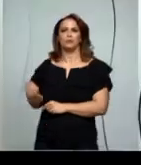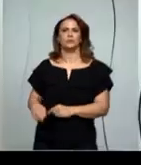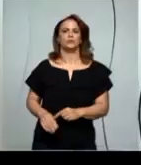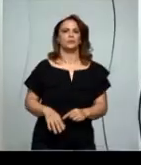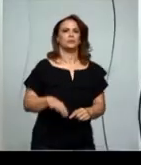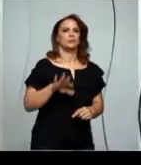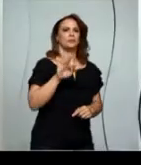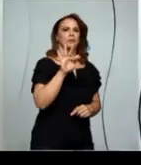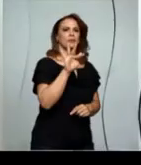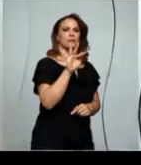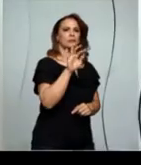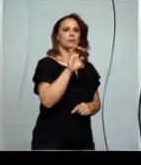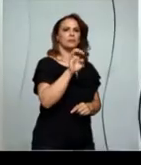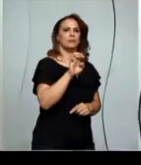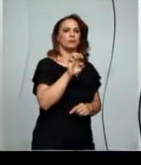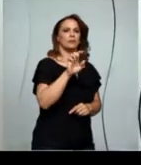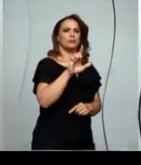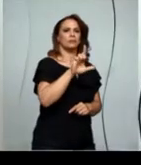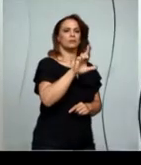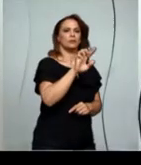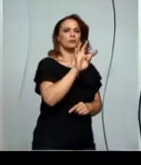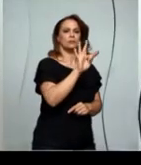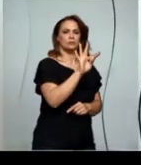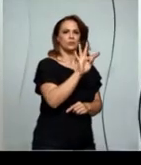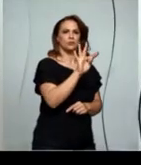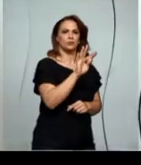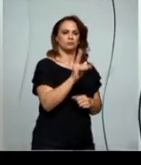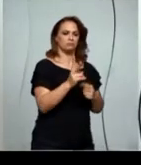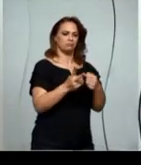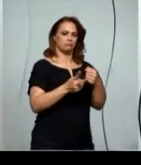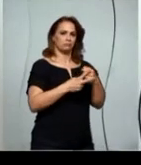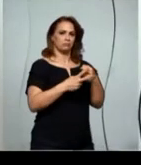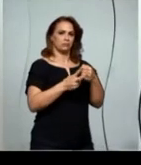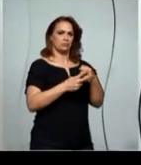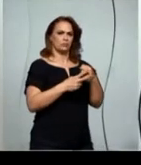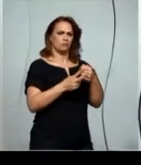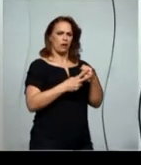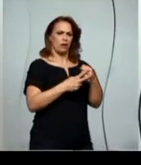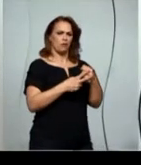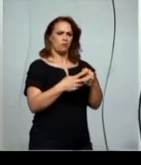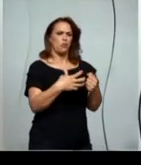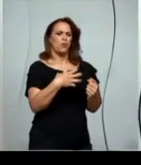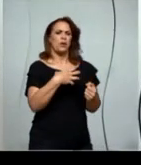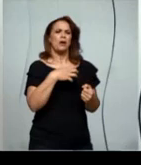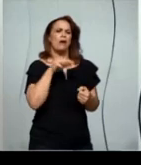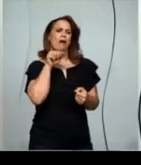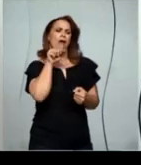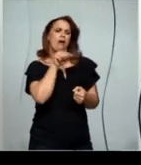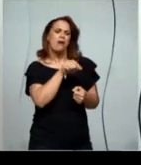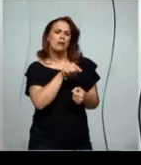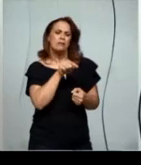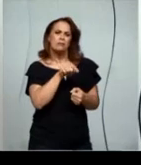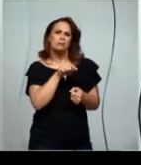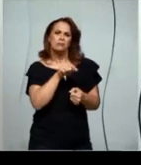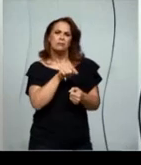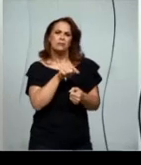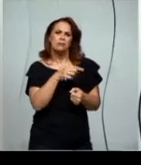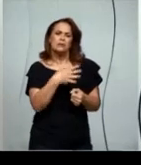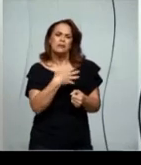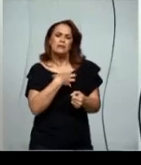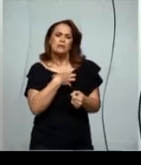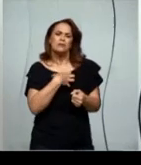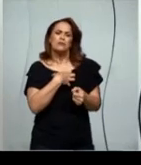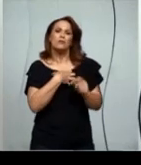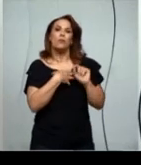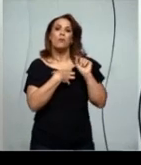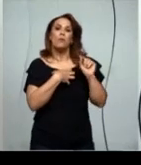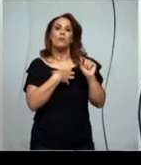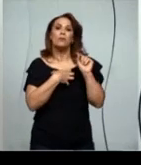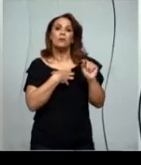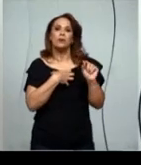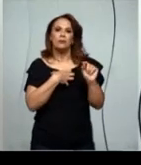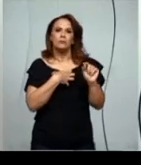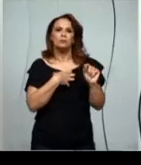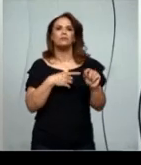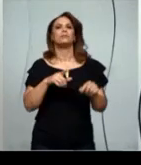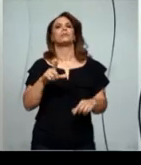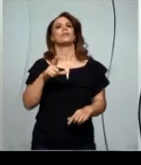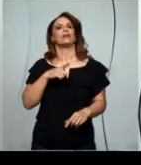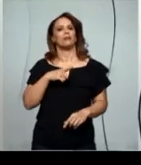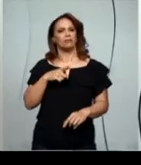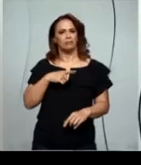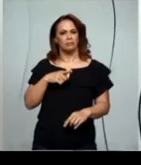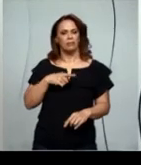funcionários, eles sentiram o quê? Depois eu tenho o objeto e esse objeto, ele é formado por